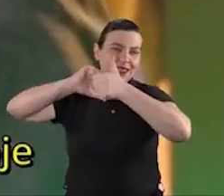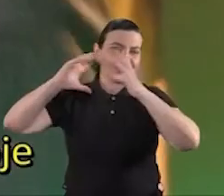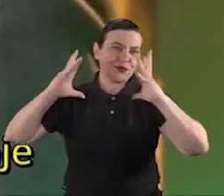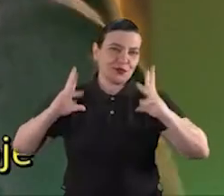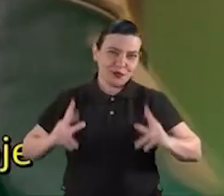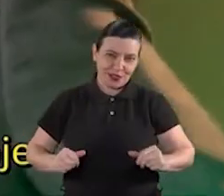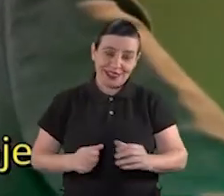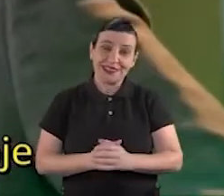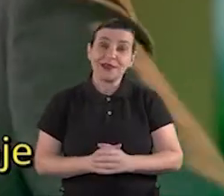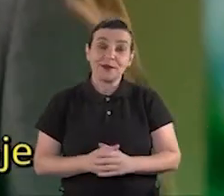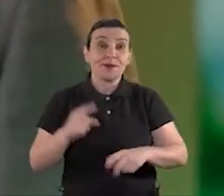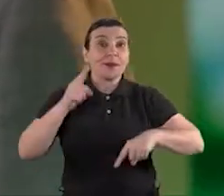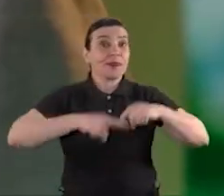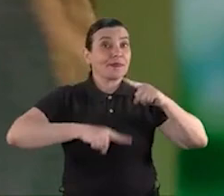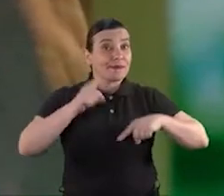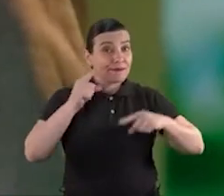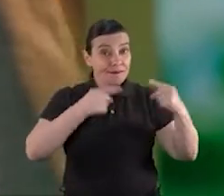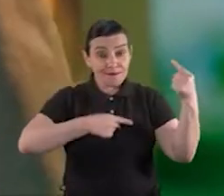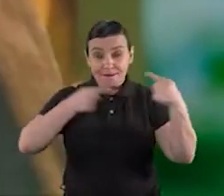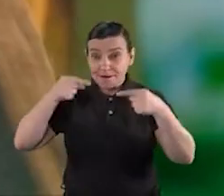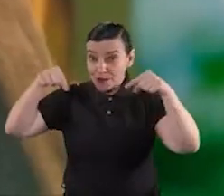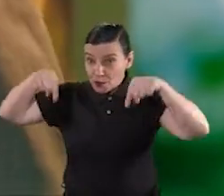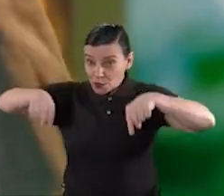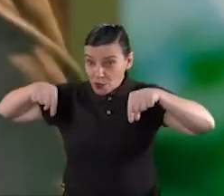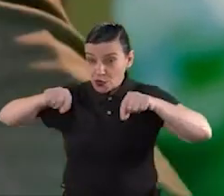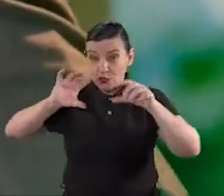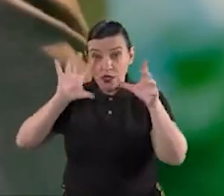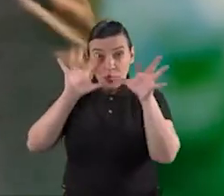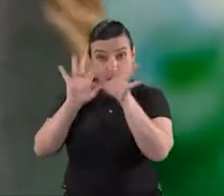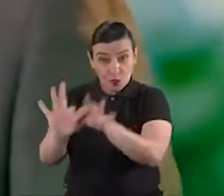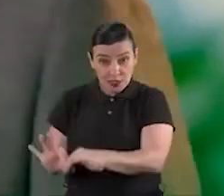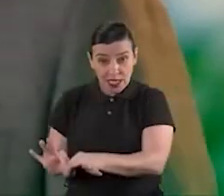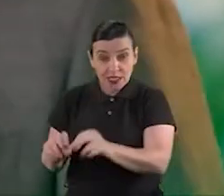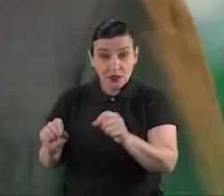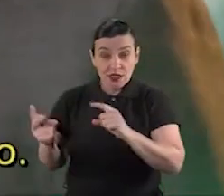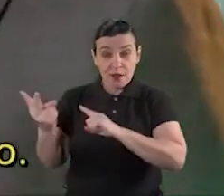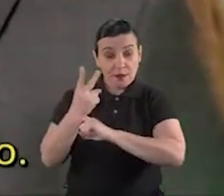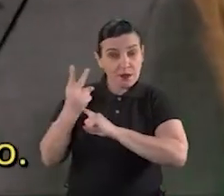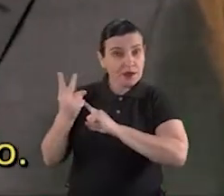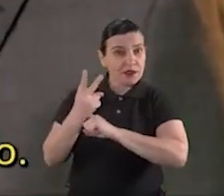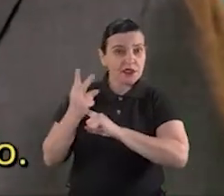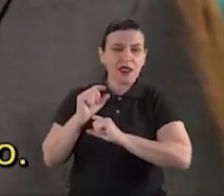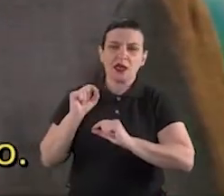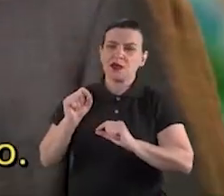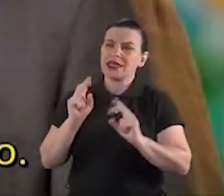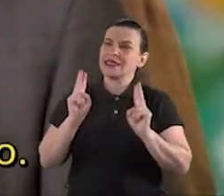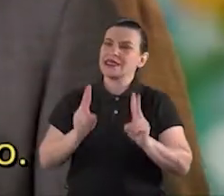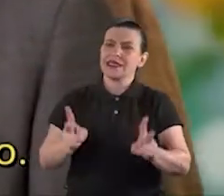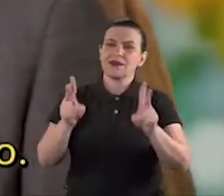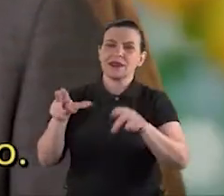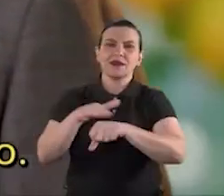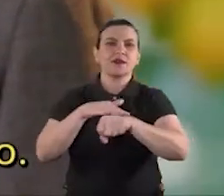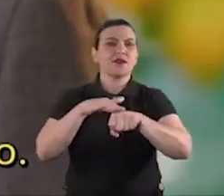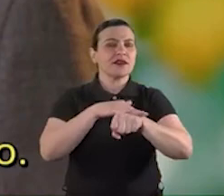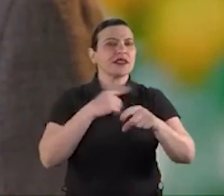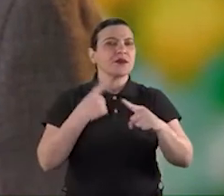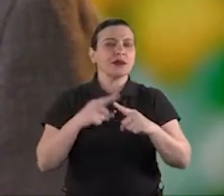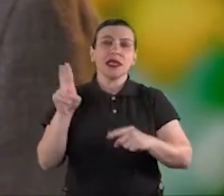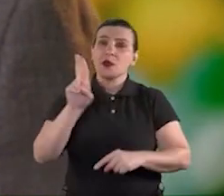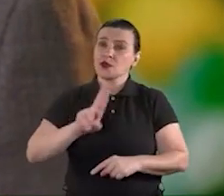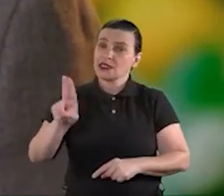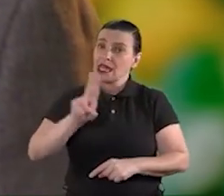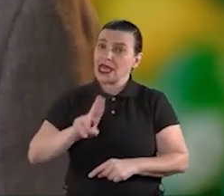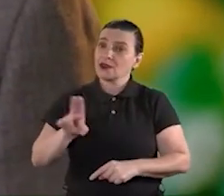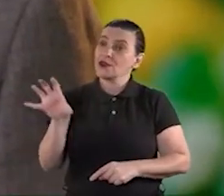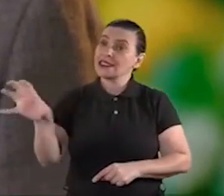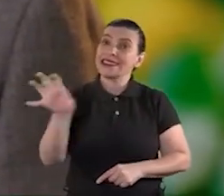pureza muitos dos produtos que discutimos hoje no contexto da imunidade são frequentemente considerados para serem usados conforme